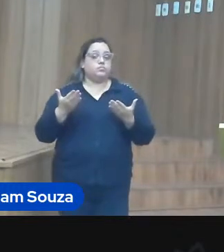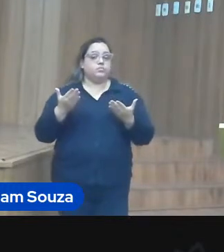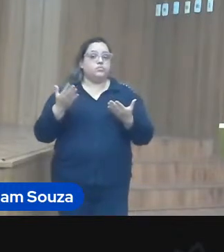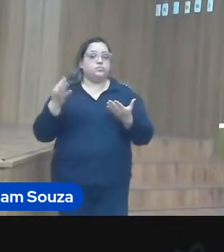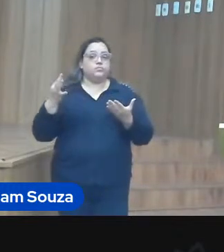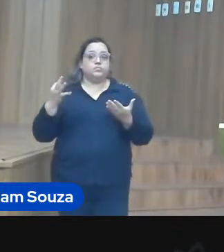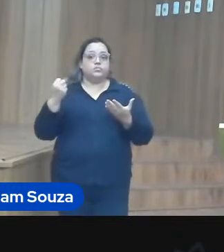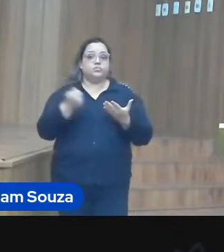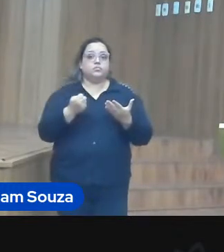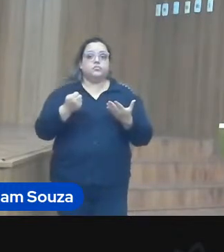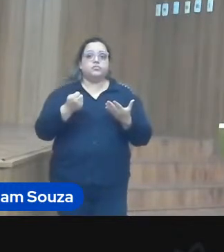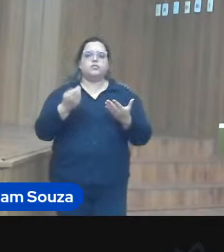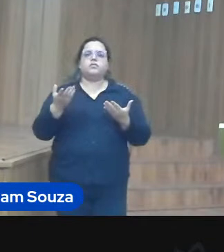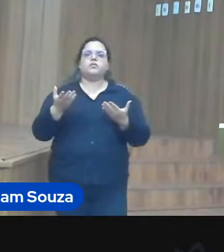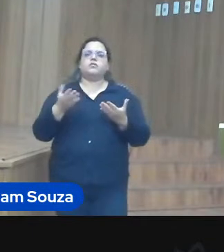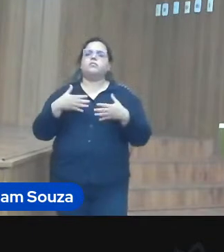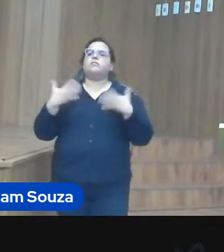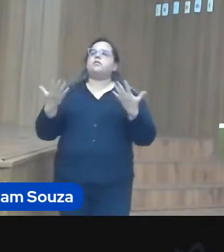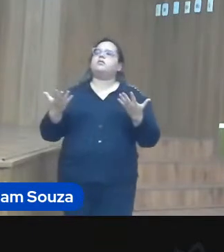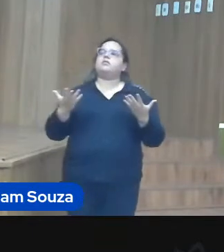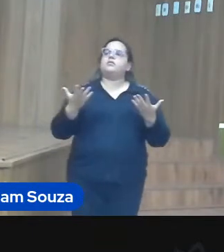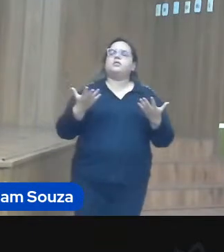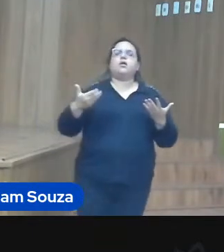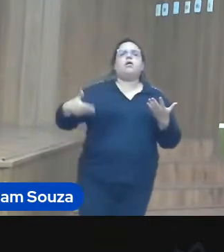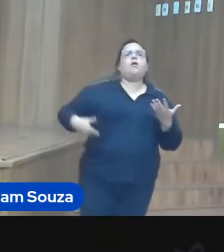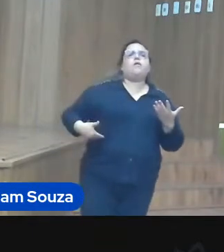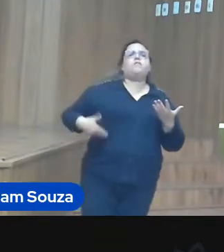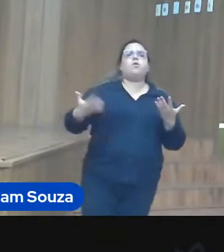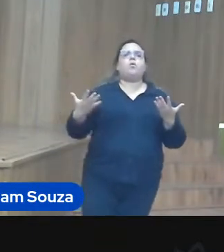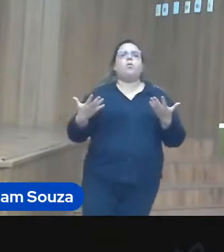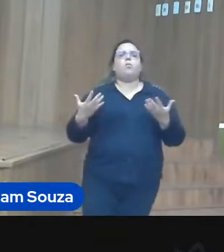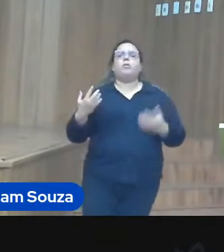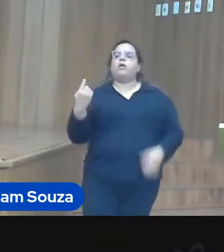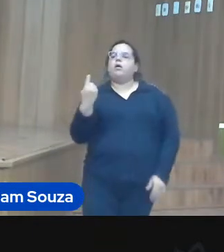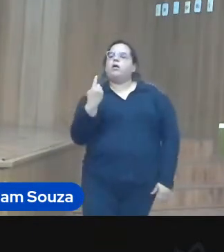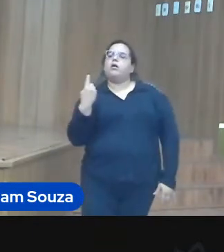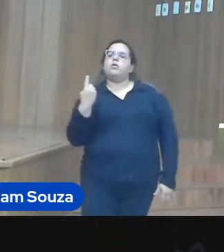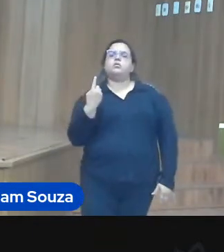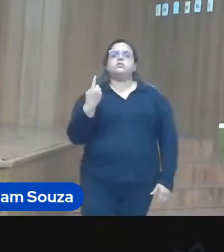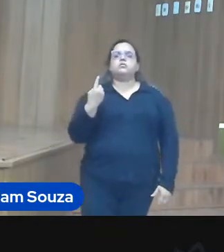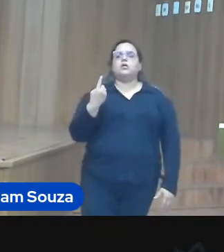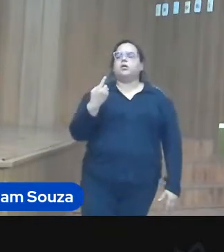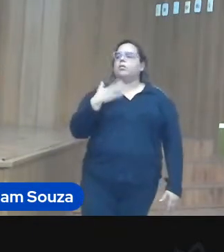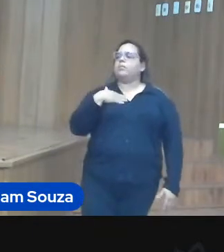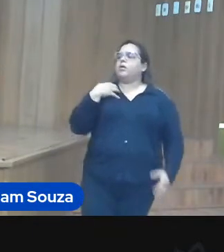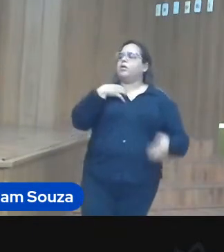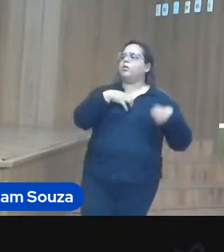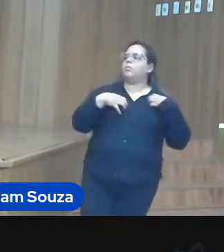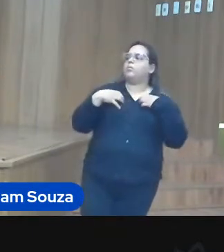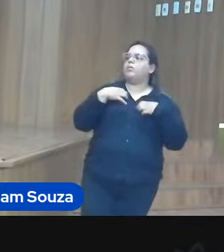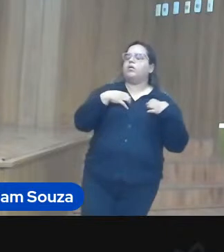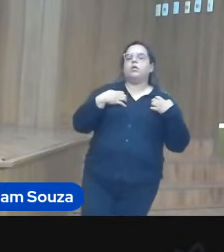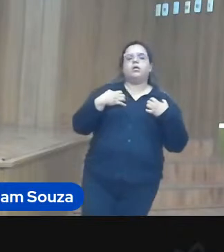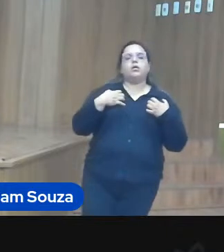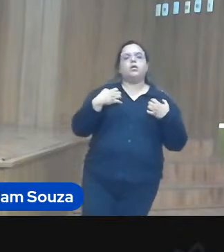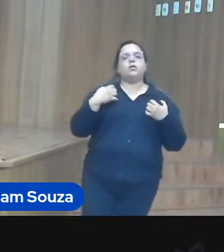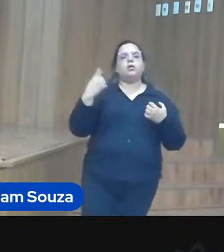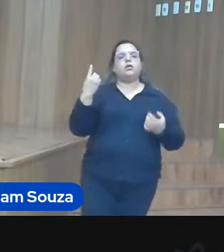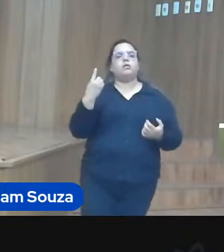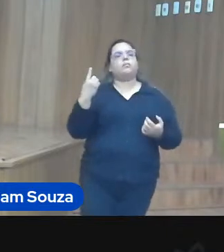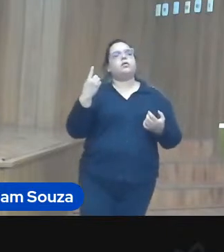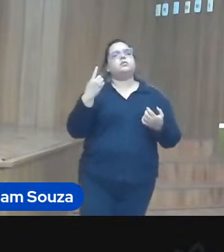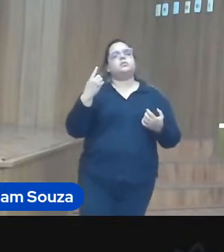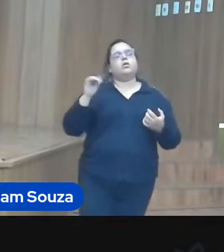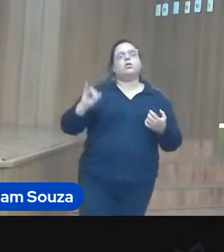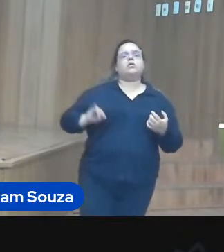época que fala: peraí, mas e a fome, e a solidão, e o desespero? E as pessoas que estão sofrendo? Não